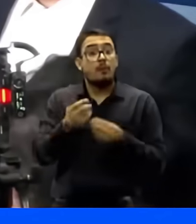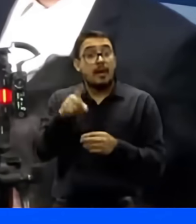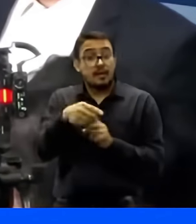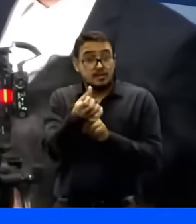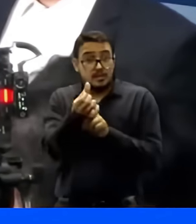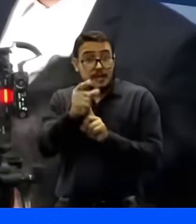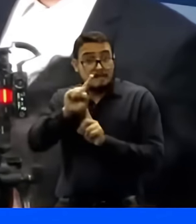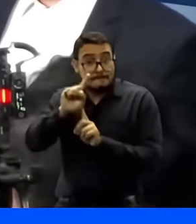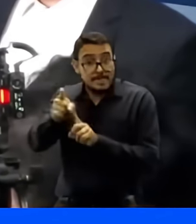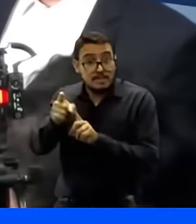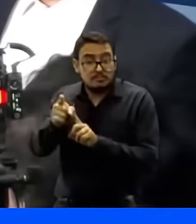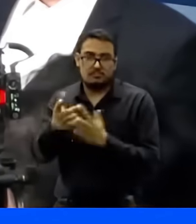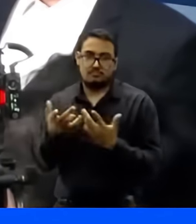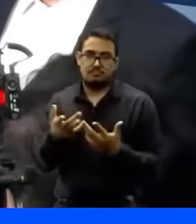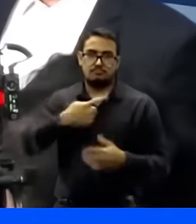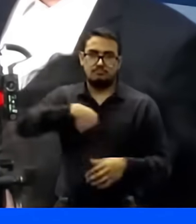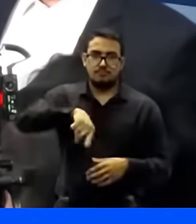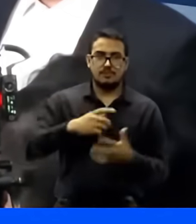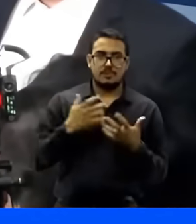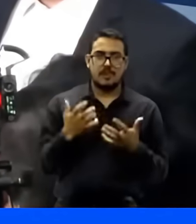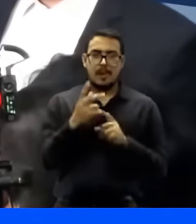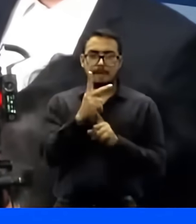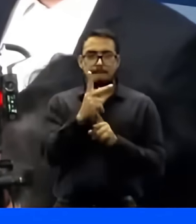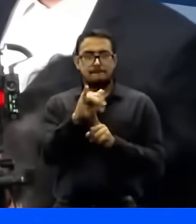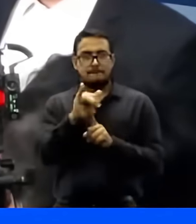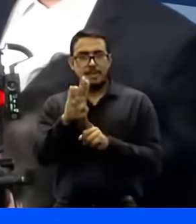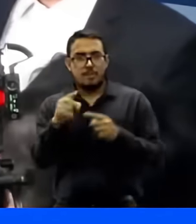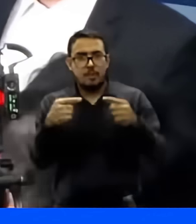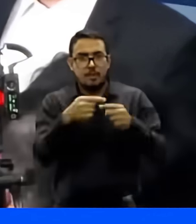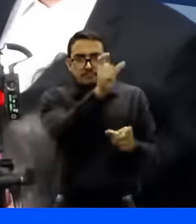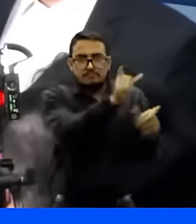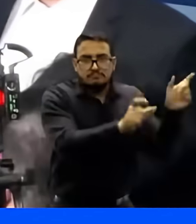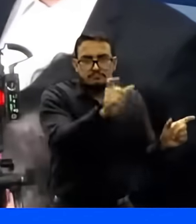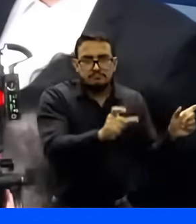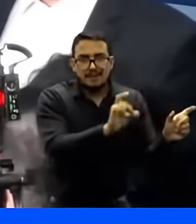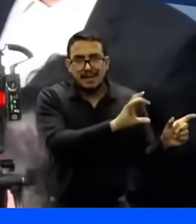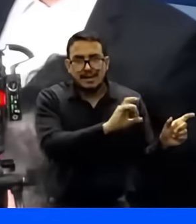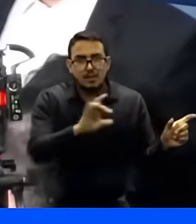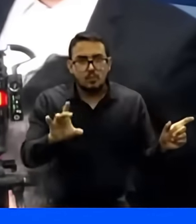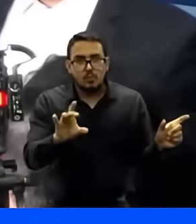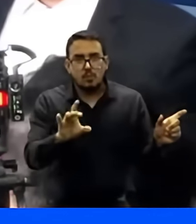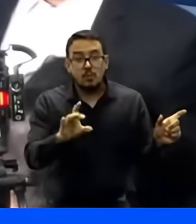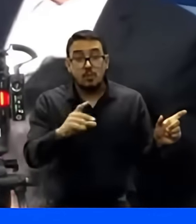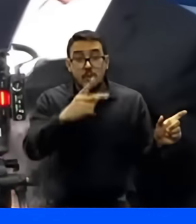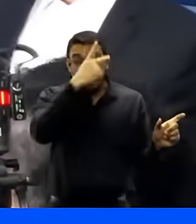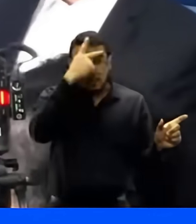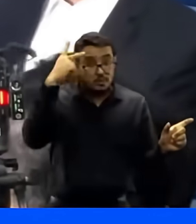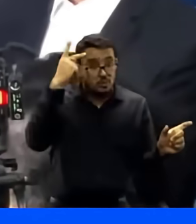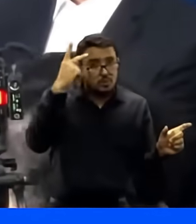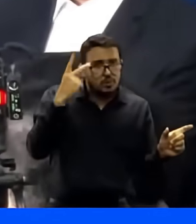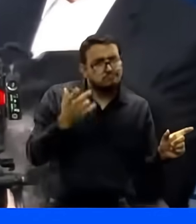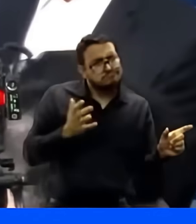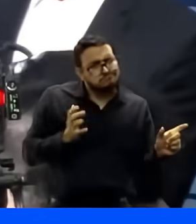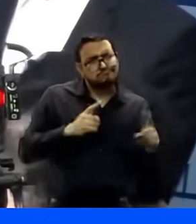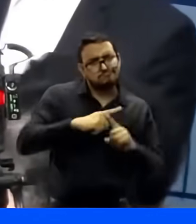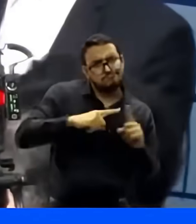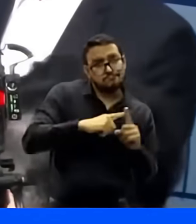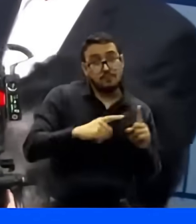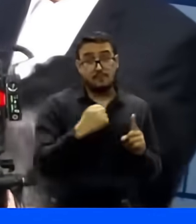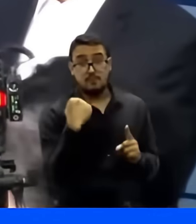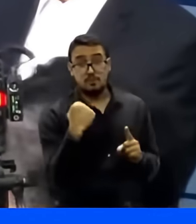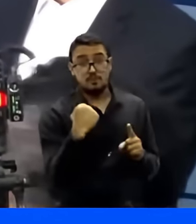Então, se nós queremos ter um PIB per capita, ou seja, uma classe média forte no Brasil, o que temos que fazer para chegar lá? Qual